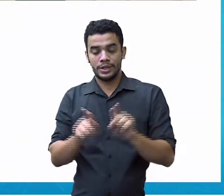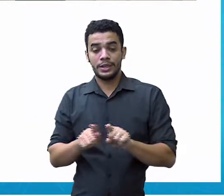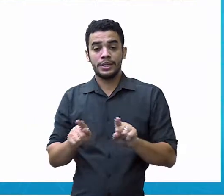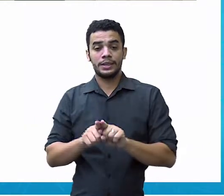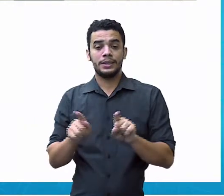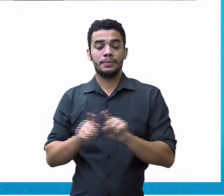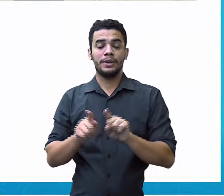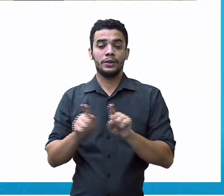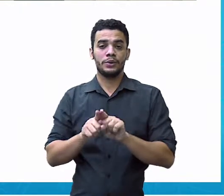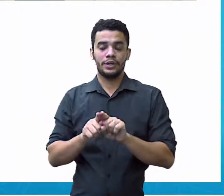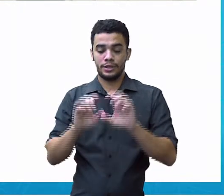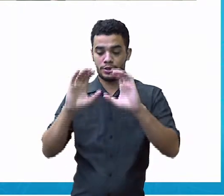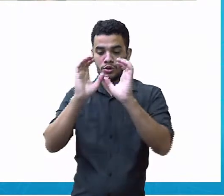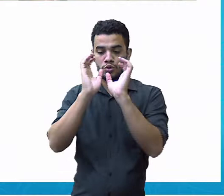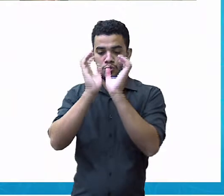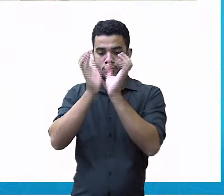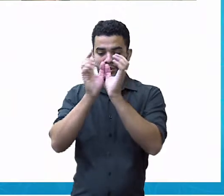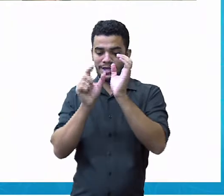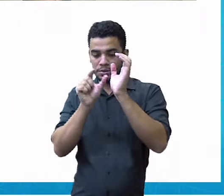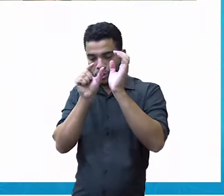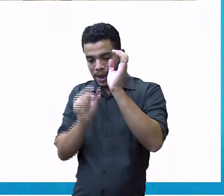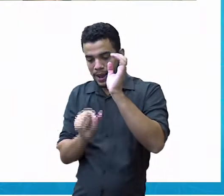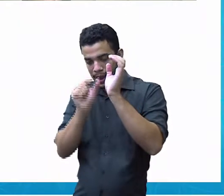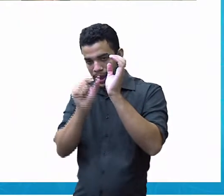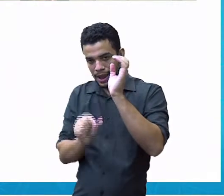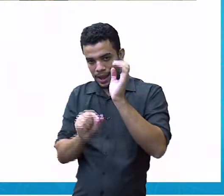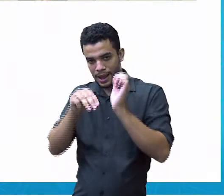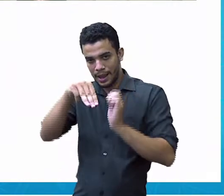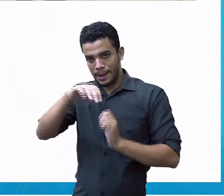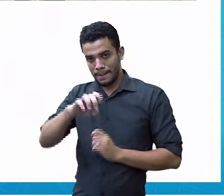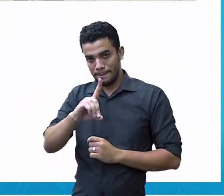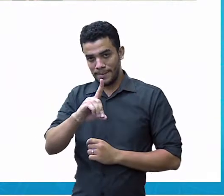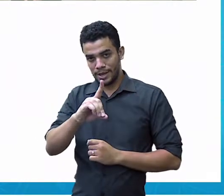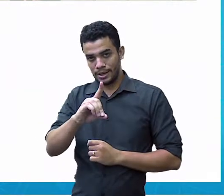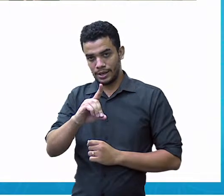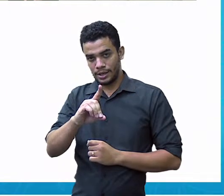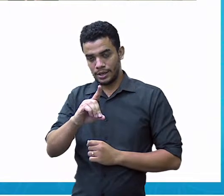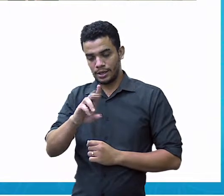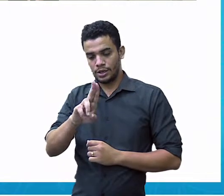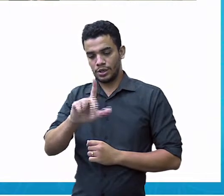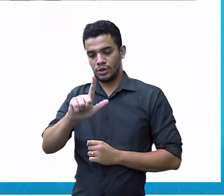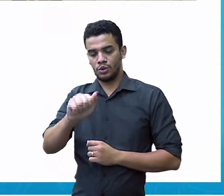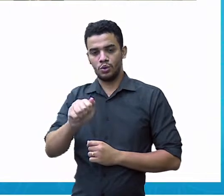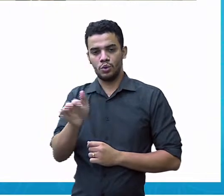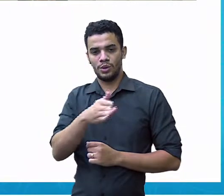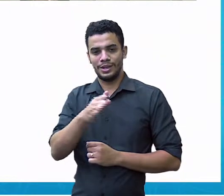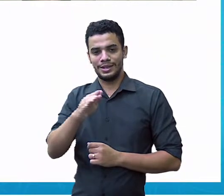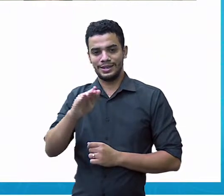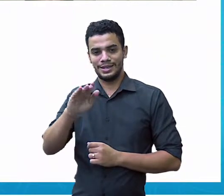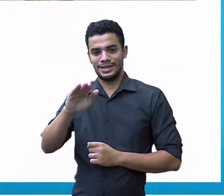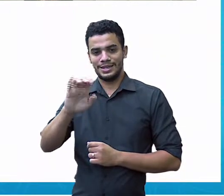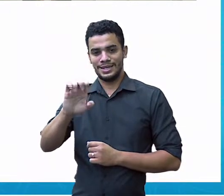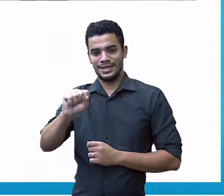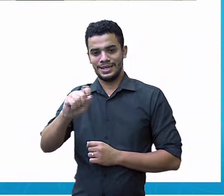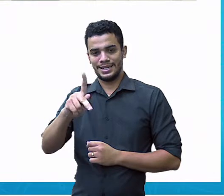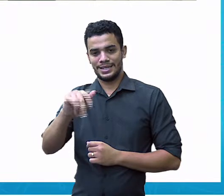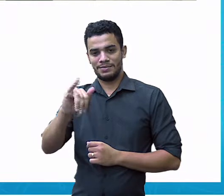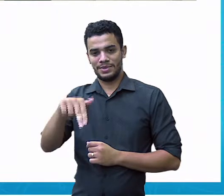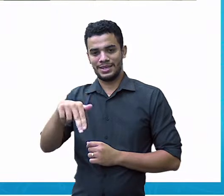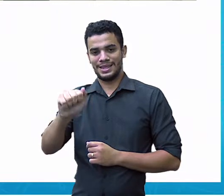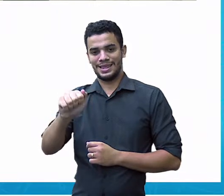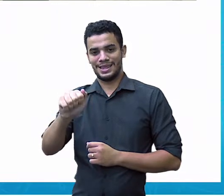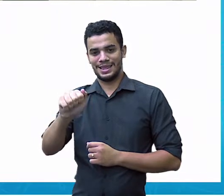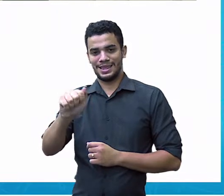que garante a recepção e a interpretação dos estímulos, podendo